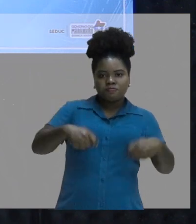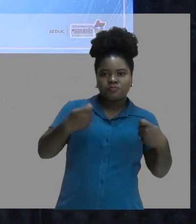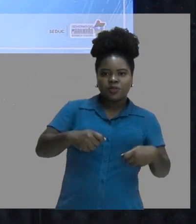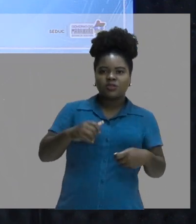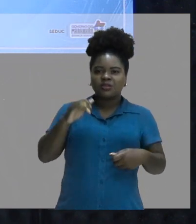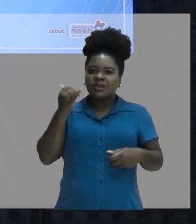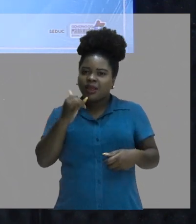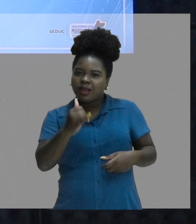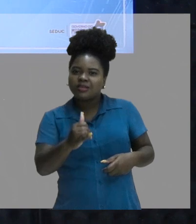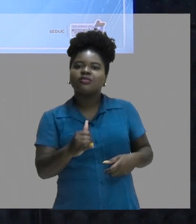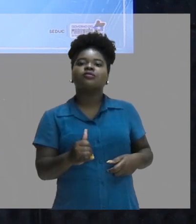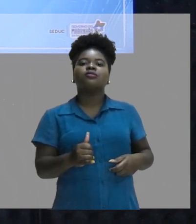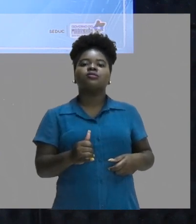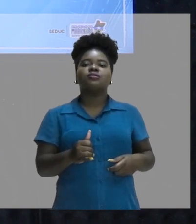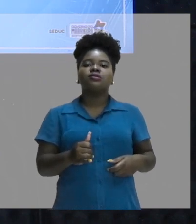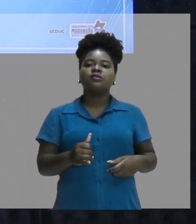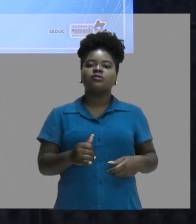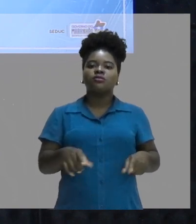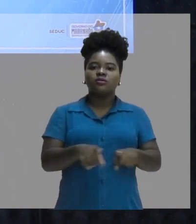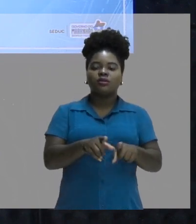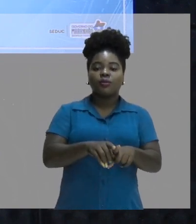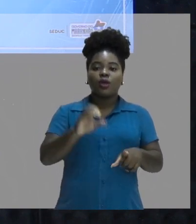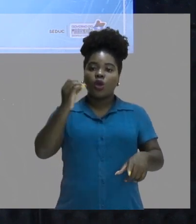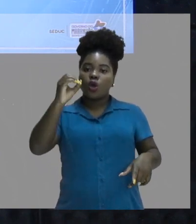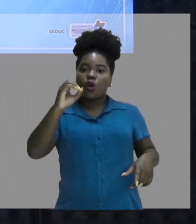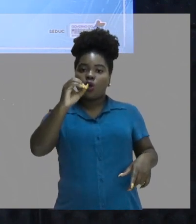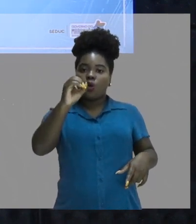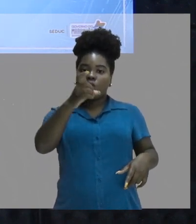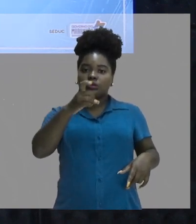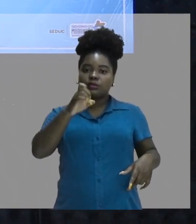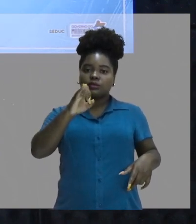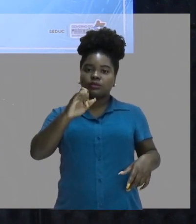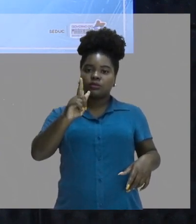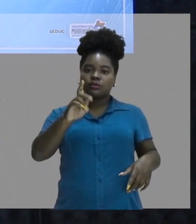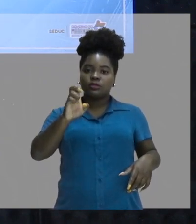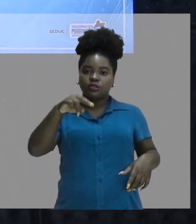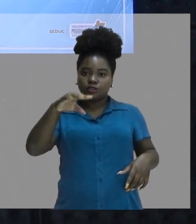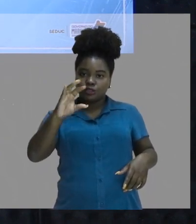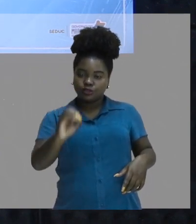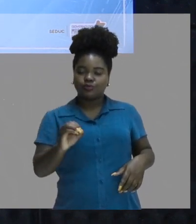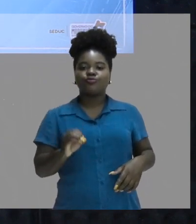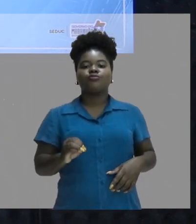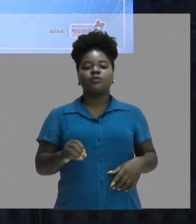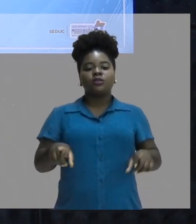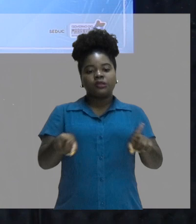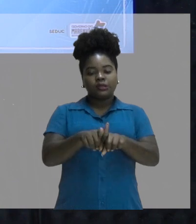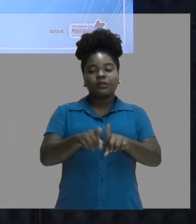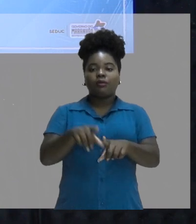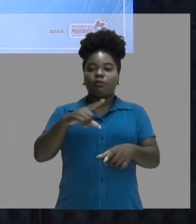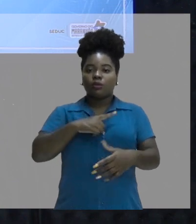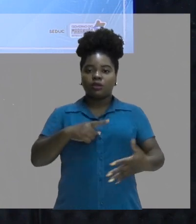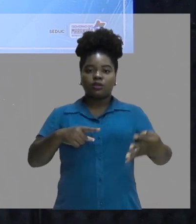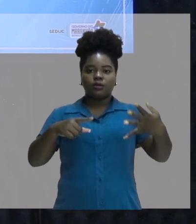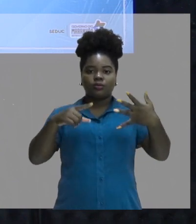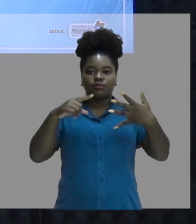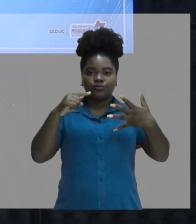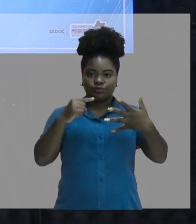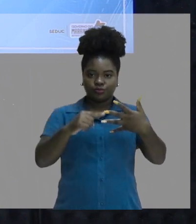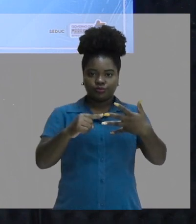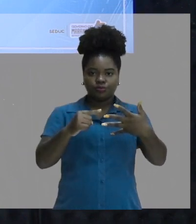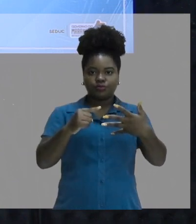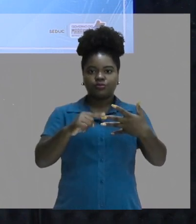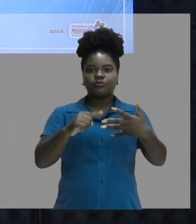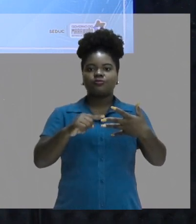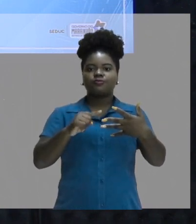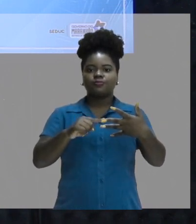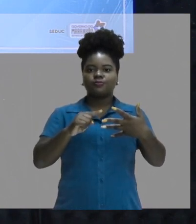necessita de oxigênio, ele necessita de nutrientes para que haja essa contração. A extensibilidade, que é a capacidade que